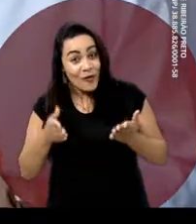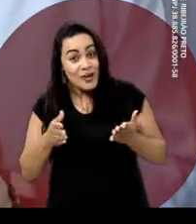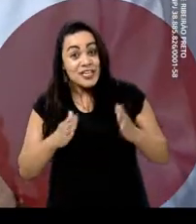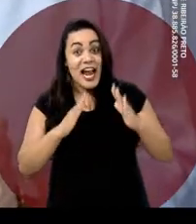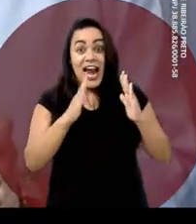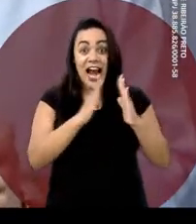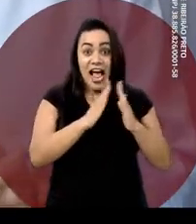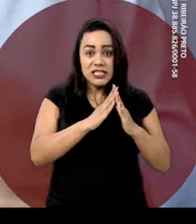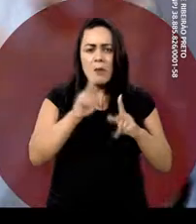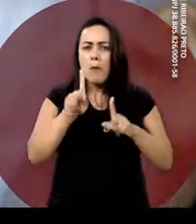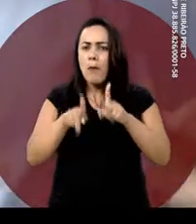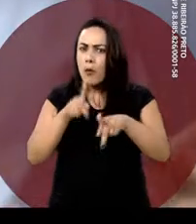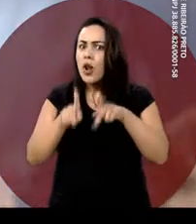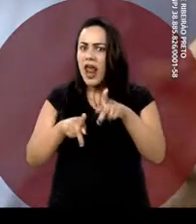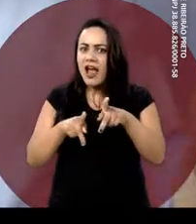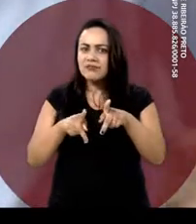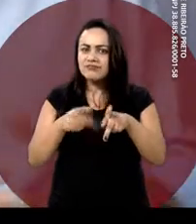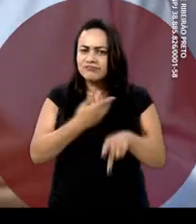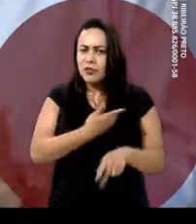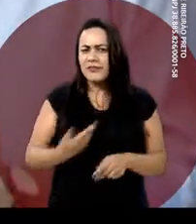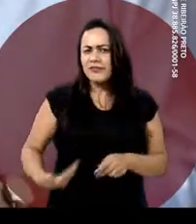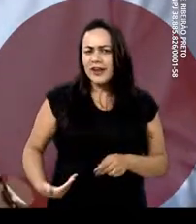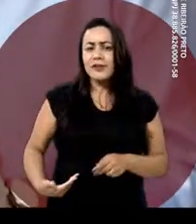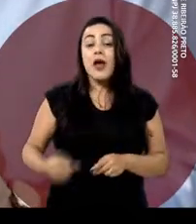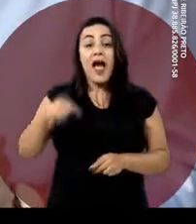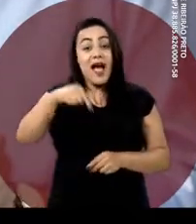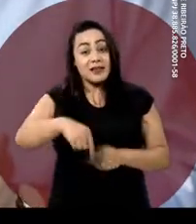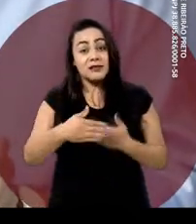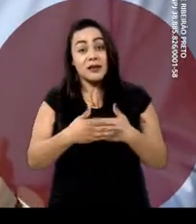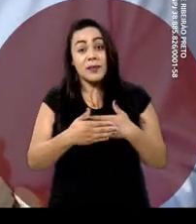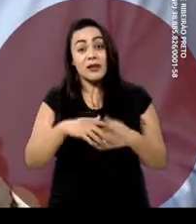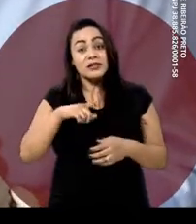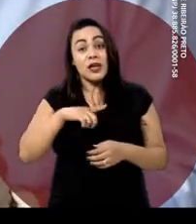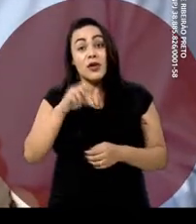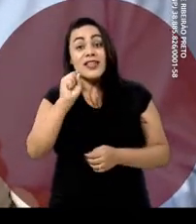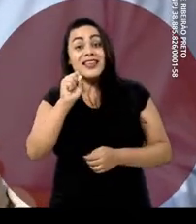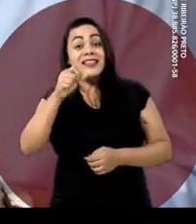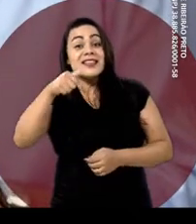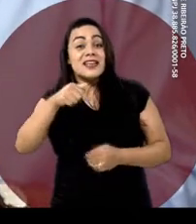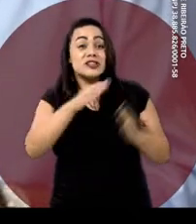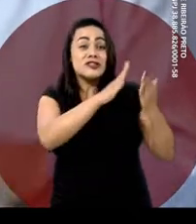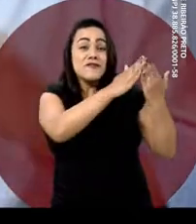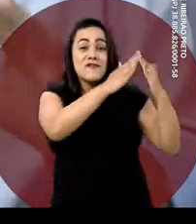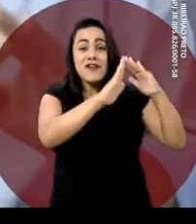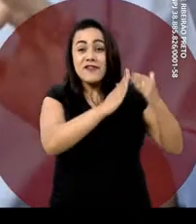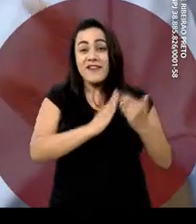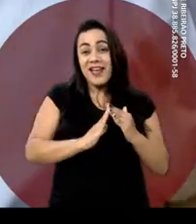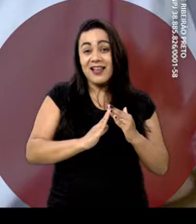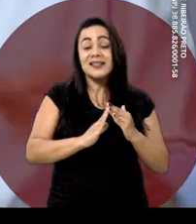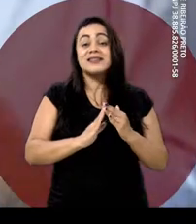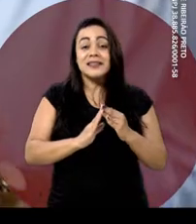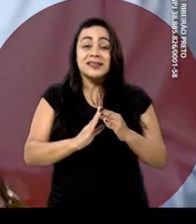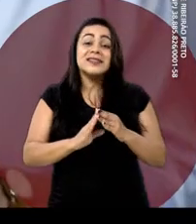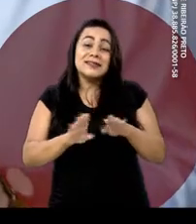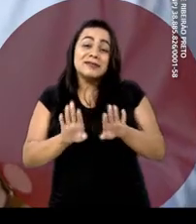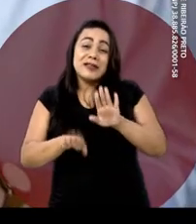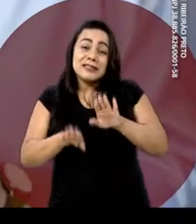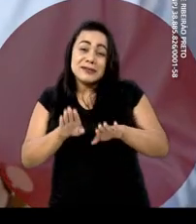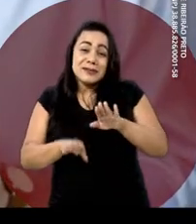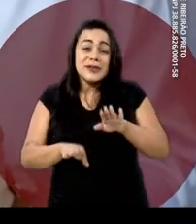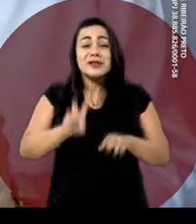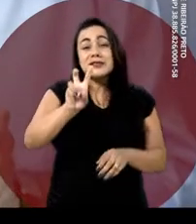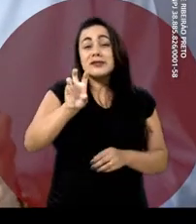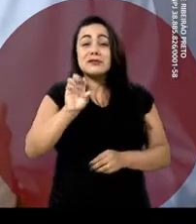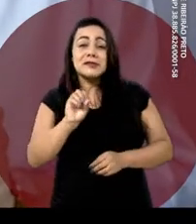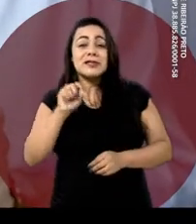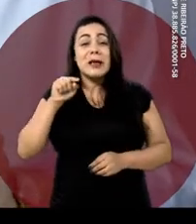de moradia popular. Em Ribeirão, são 87 núcleos de favela e aproximadamente 50 mil